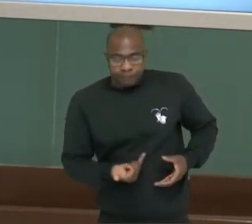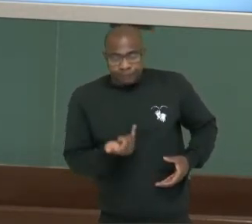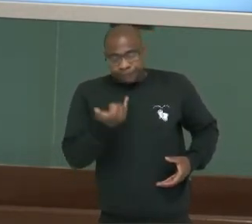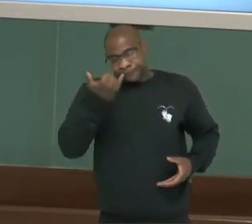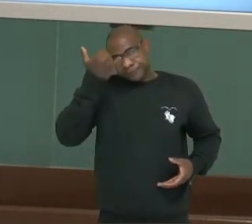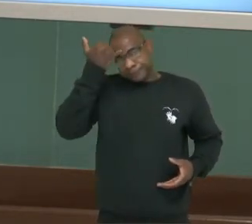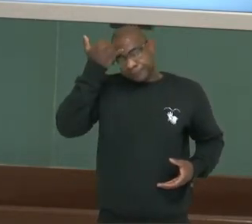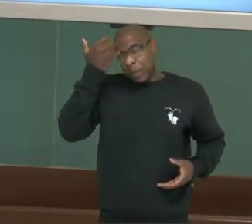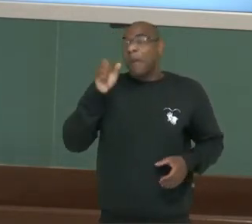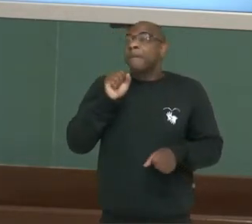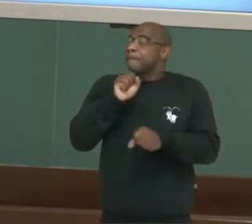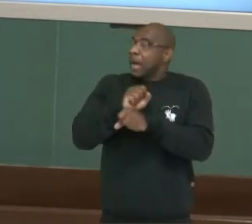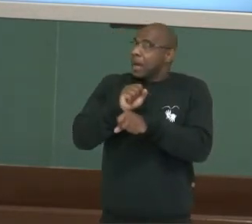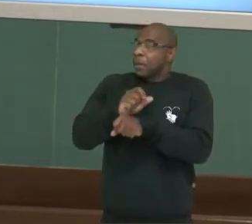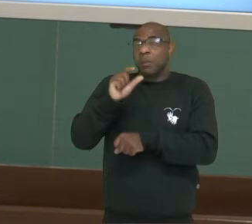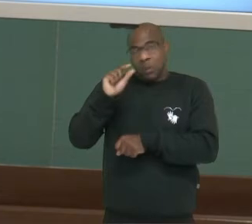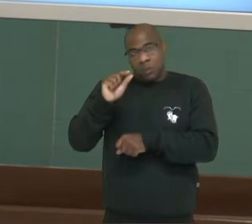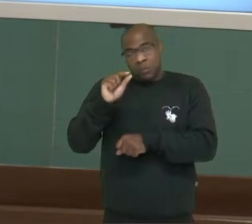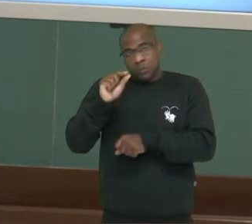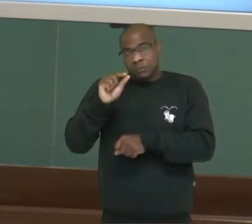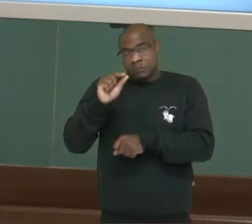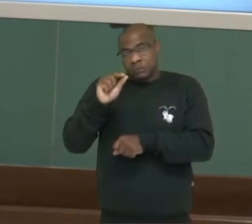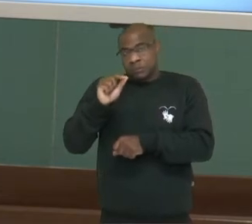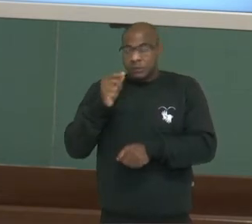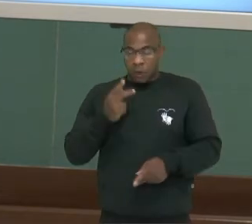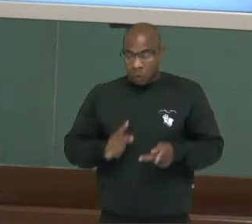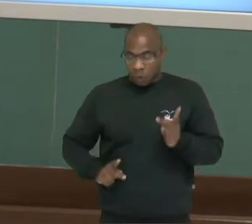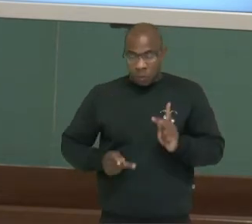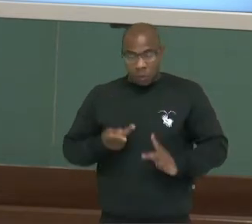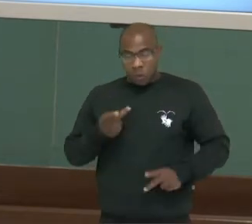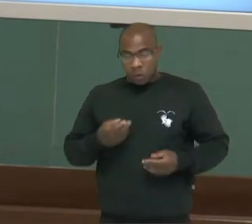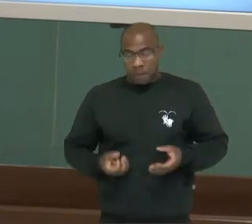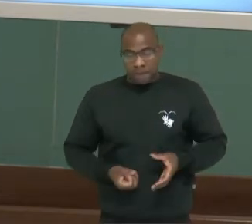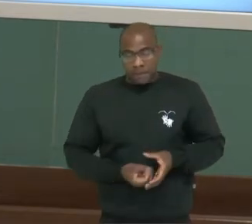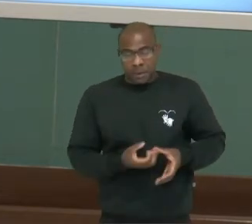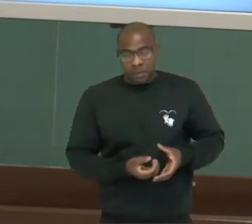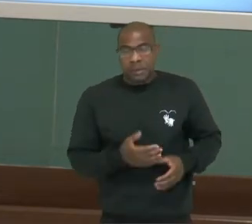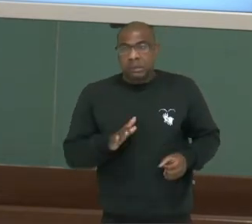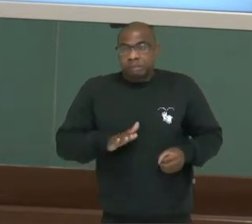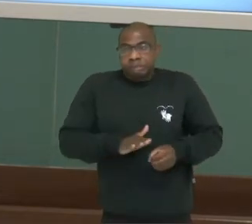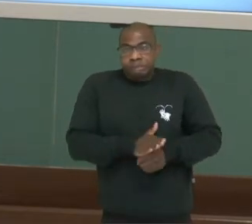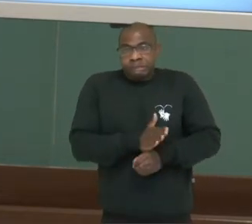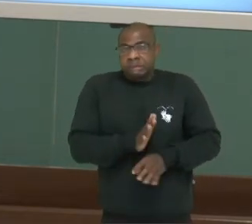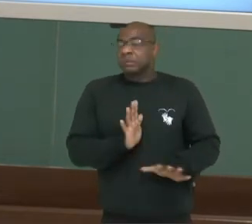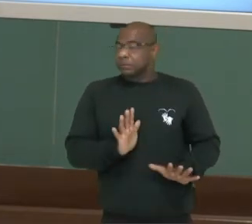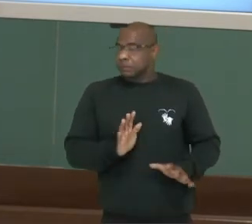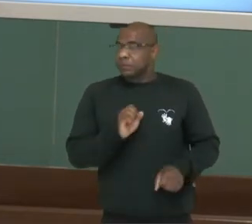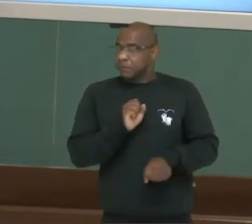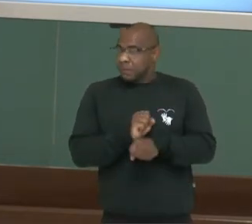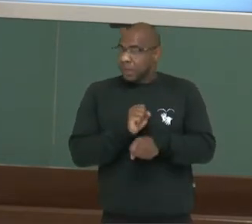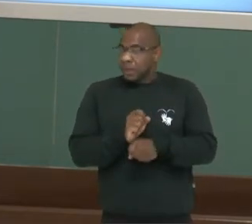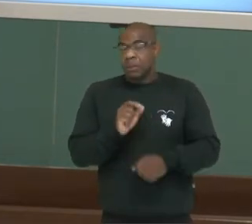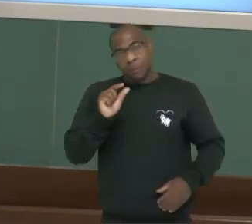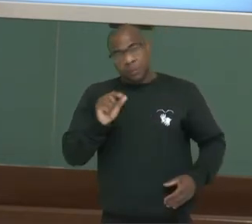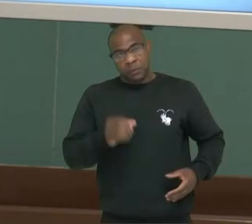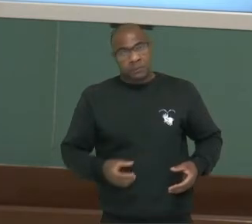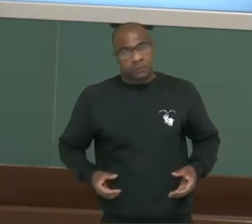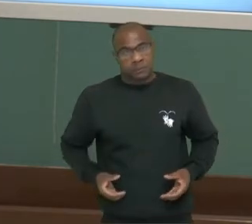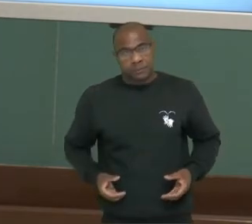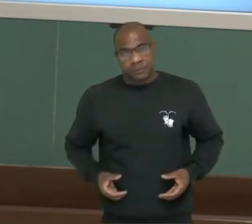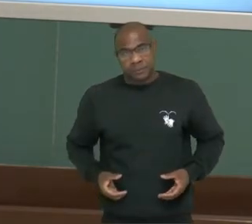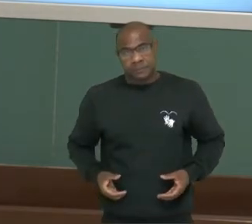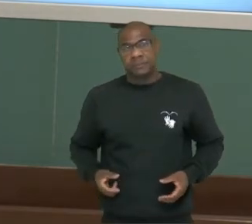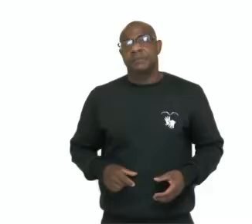olha, para de produzir o FSH. E a produção desse FSH cai e ocorre um pico do LH,